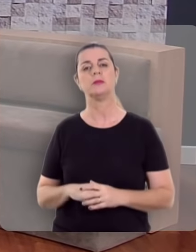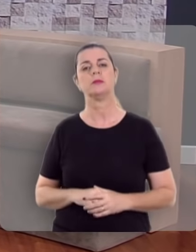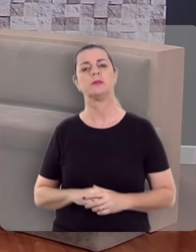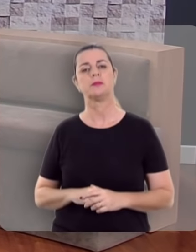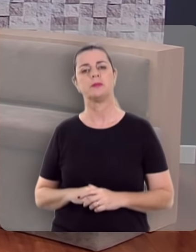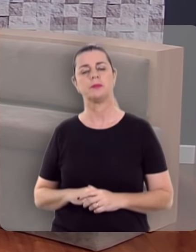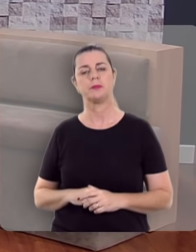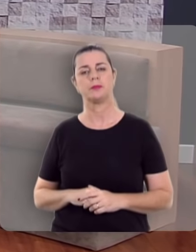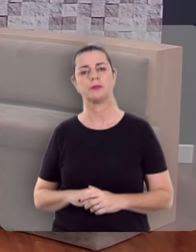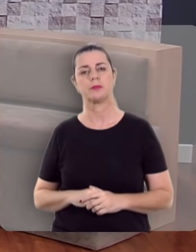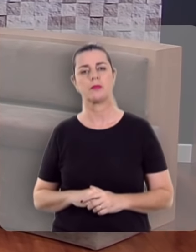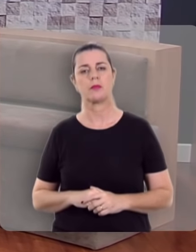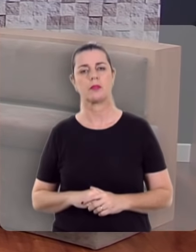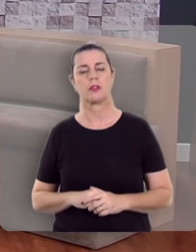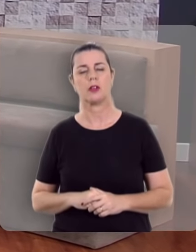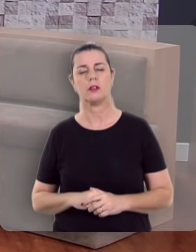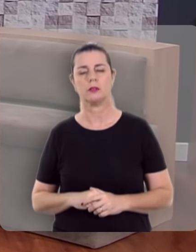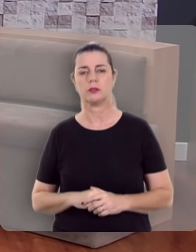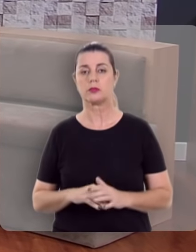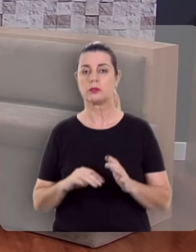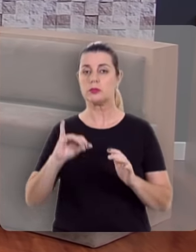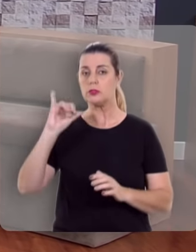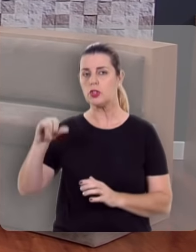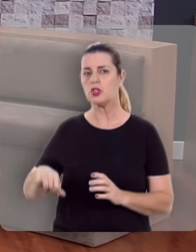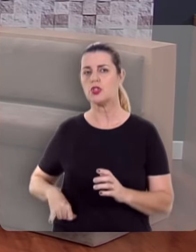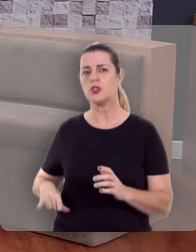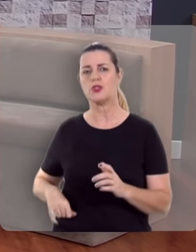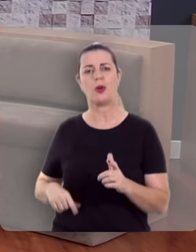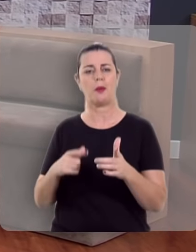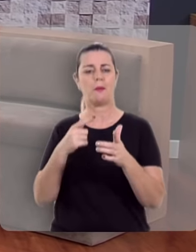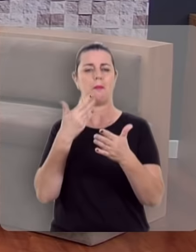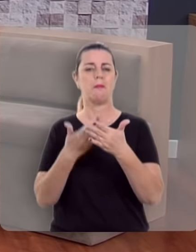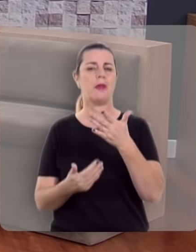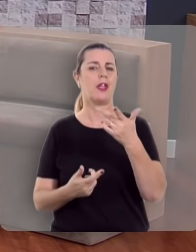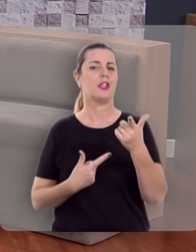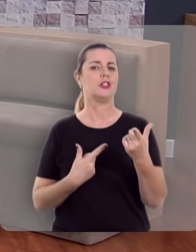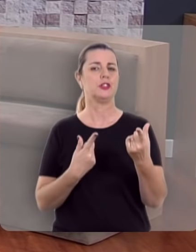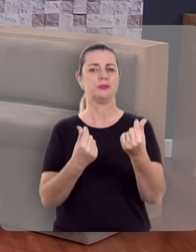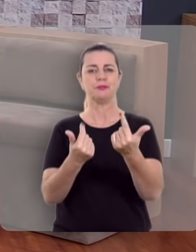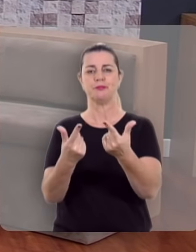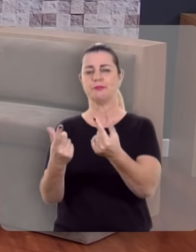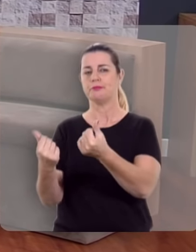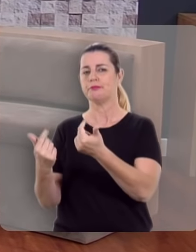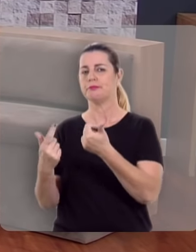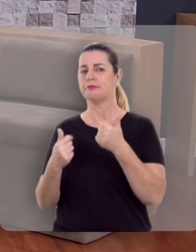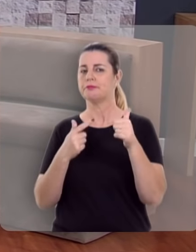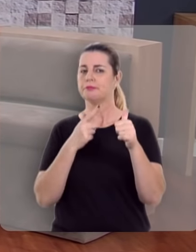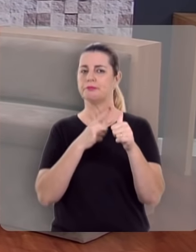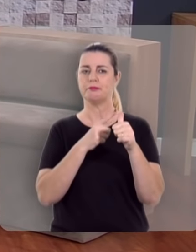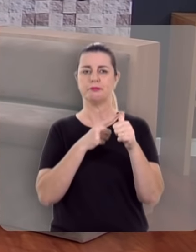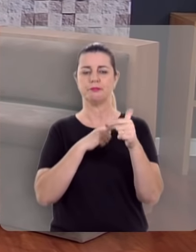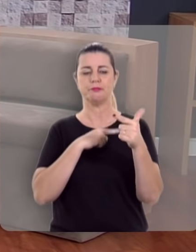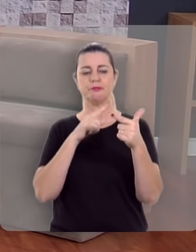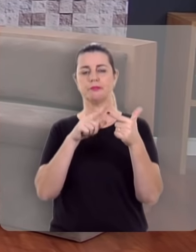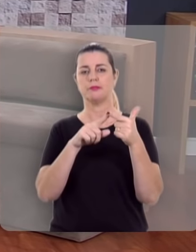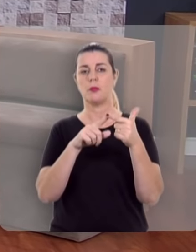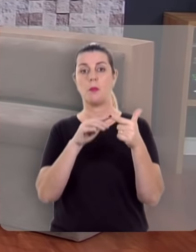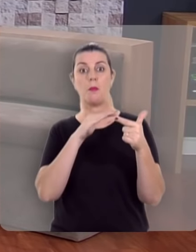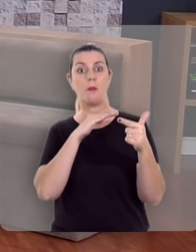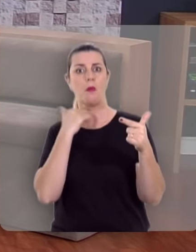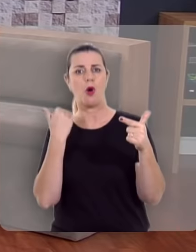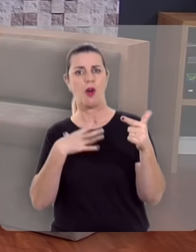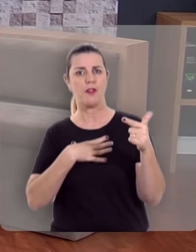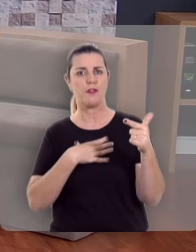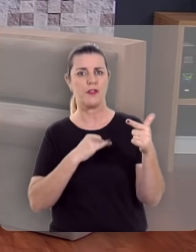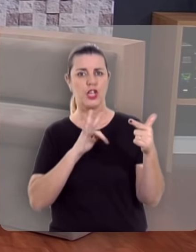dá, mas por quem Deus é, vai enfrentar 5 golpes profundos